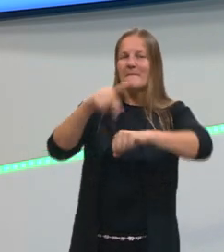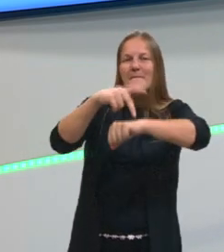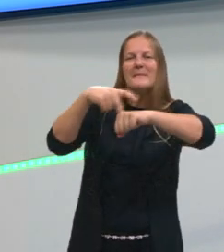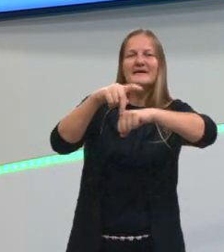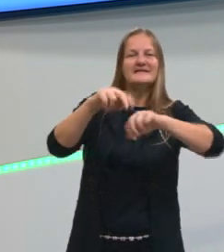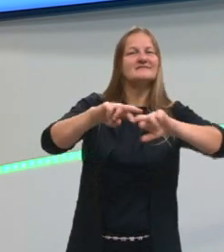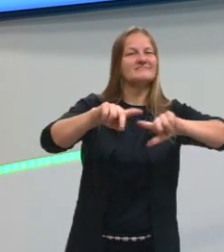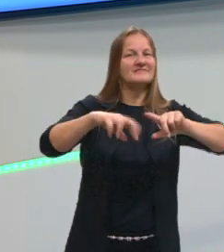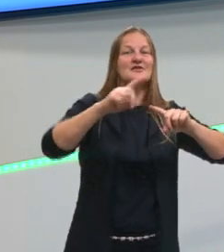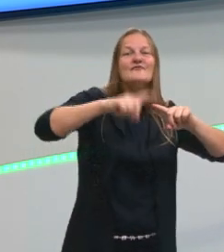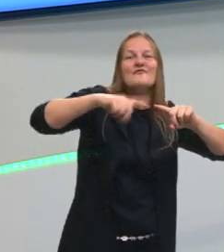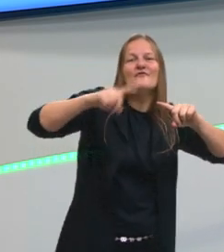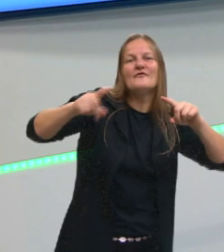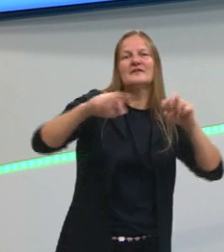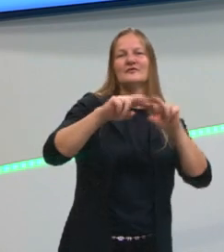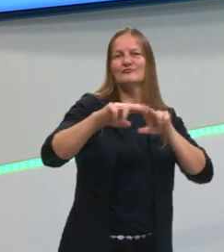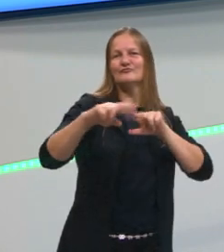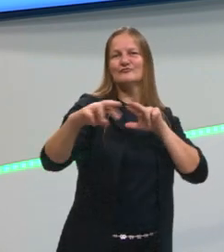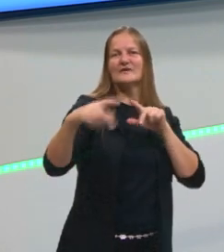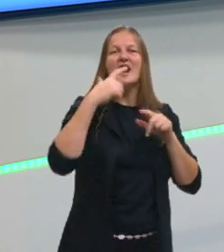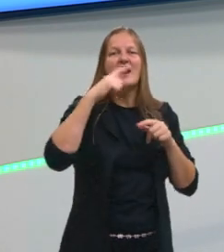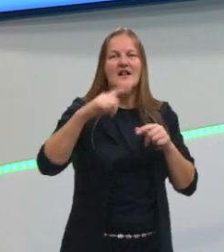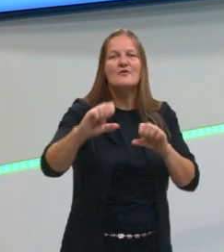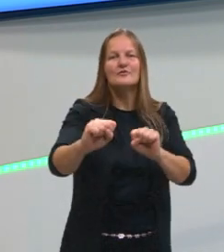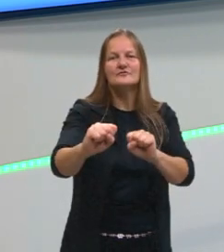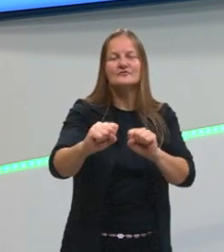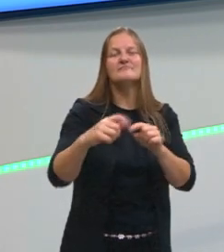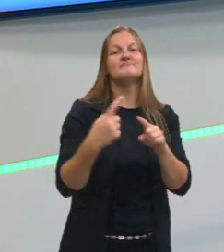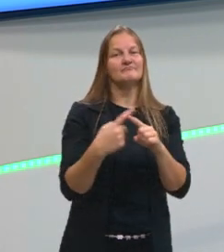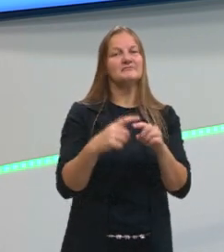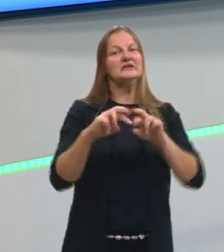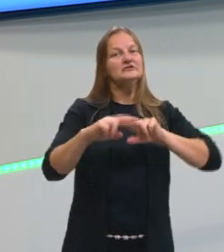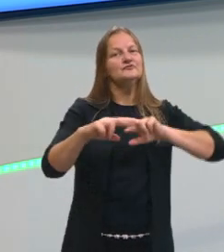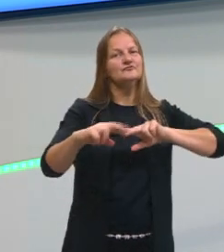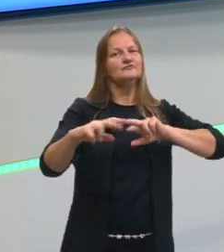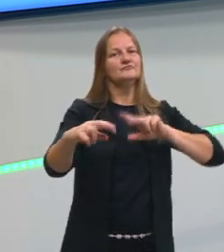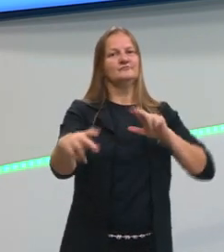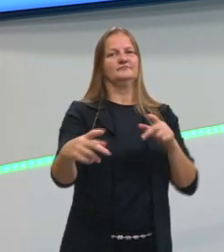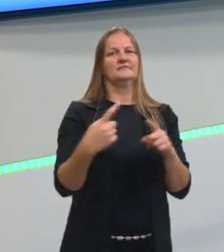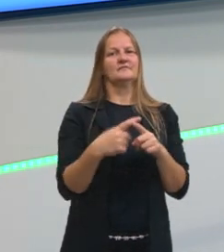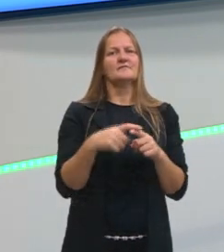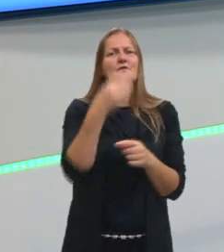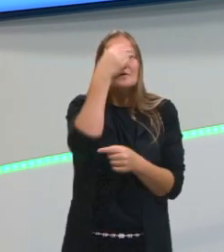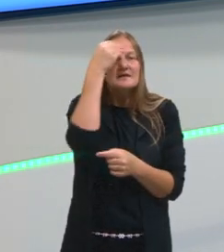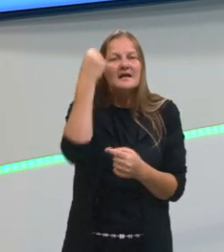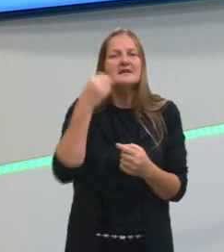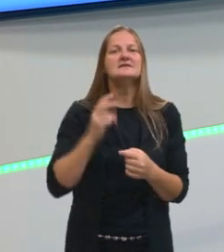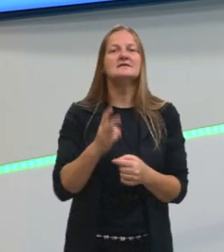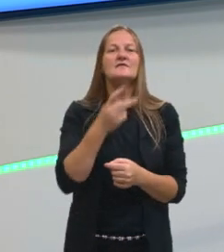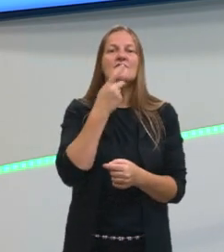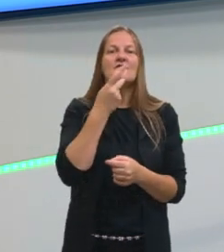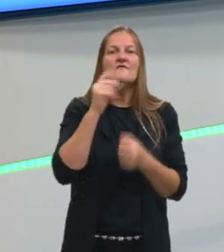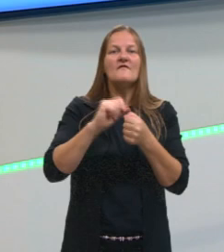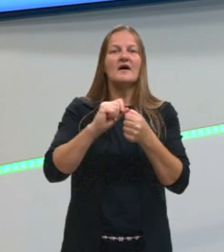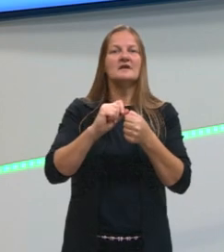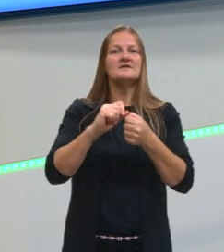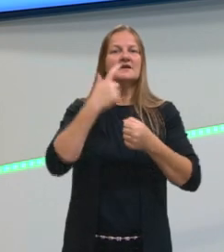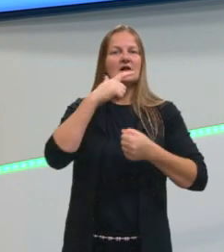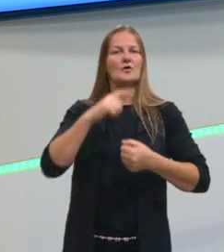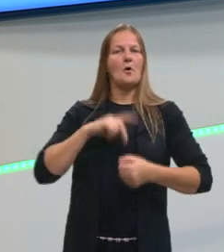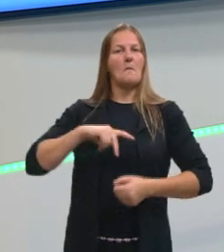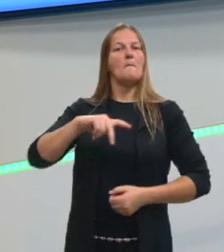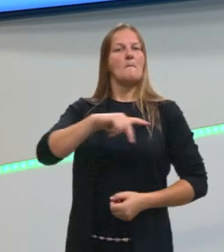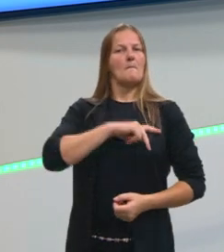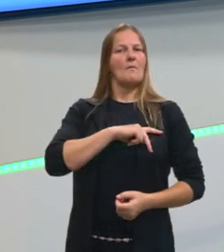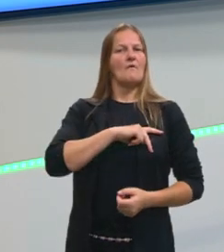a essa variação linguística que nós chamamos essas diferenças não esquecendo sempre que quem faz a língua é